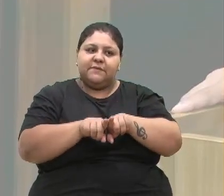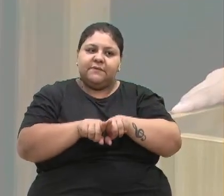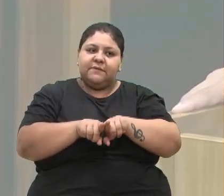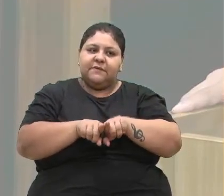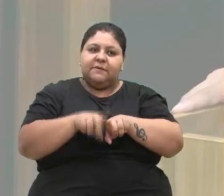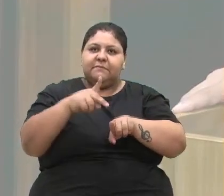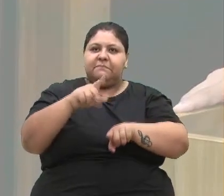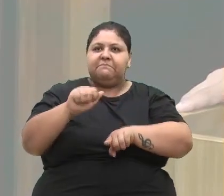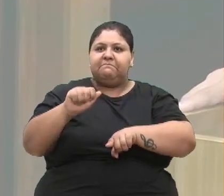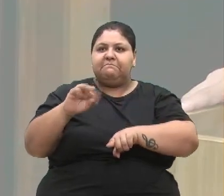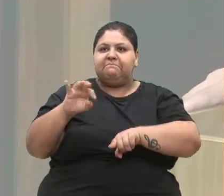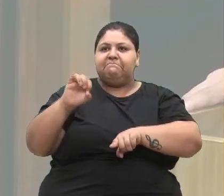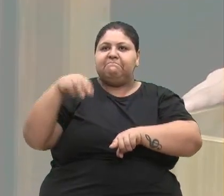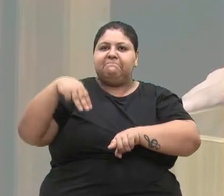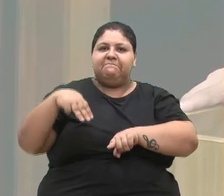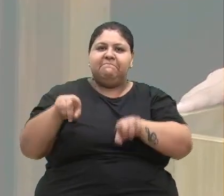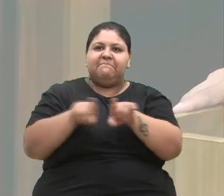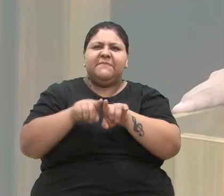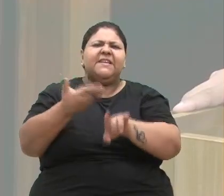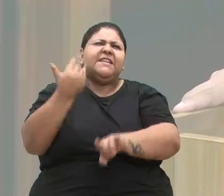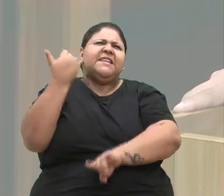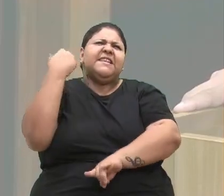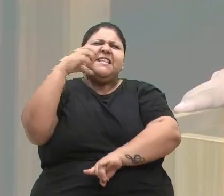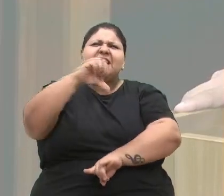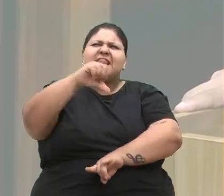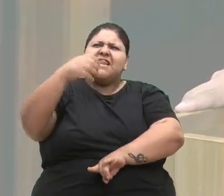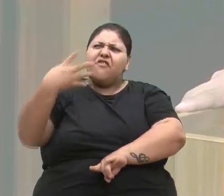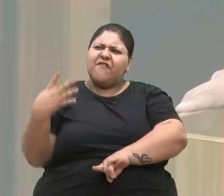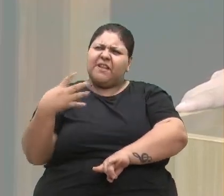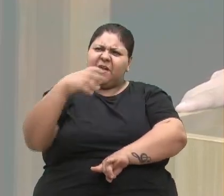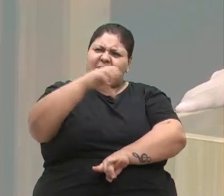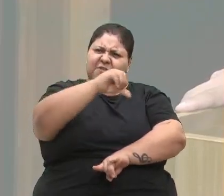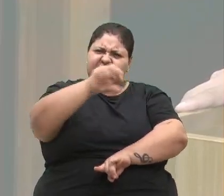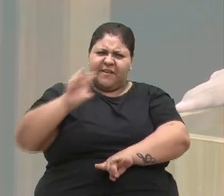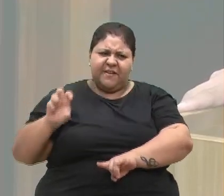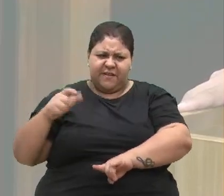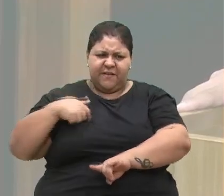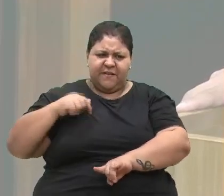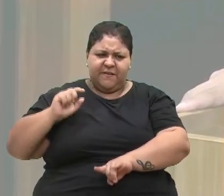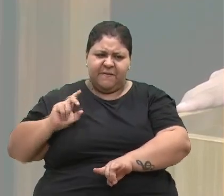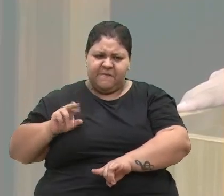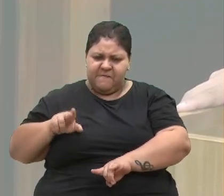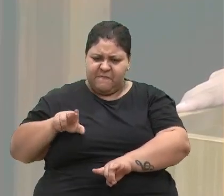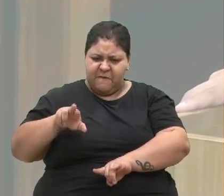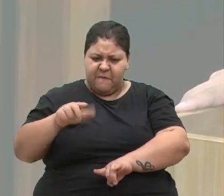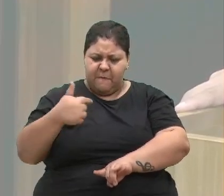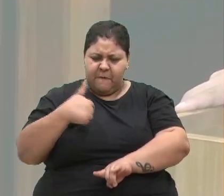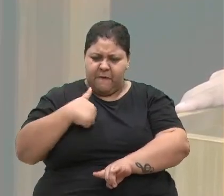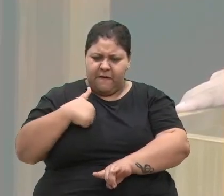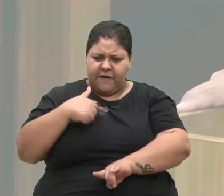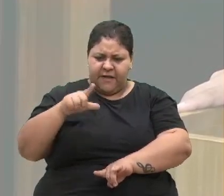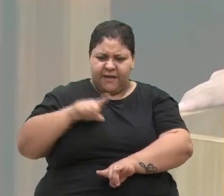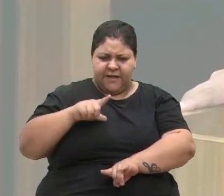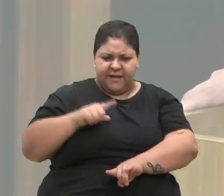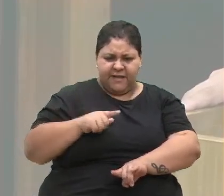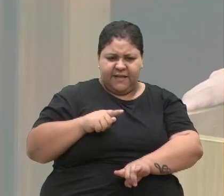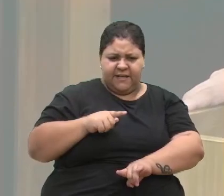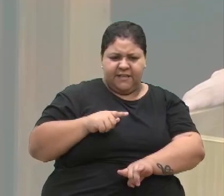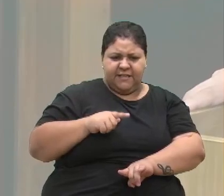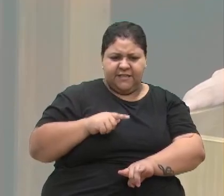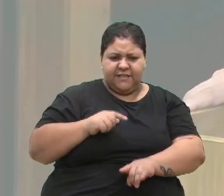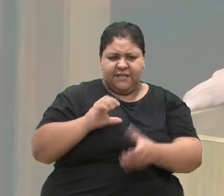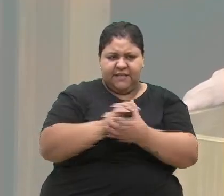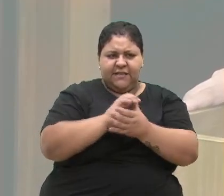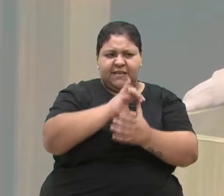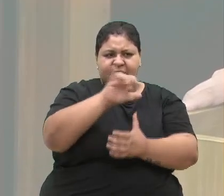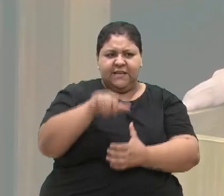E na época, lá em 94, 95, meu irmão Edson, ele tinha uma namorada chamada Jéssica, com